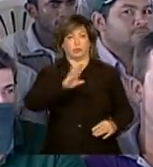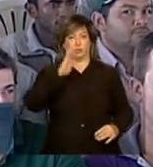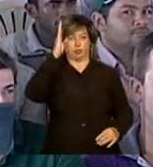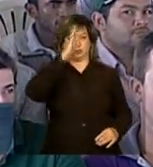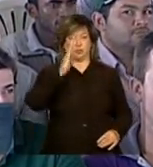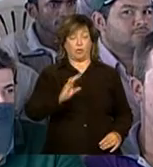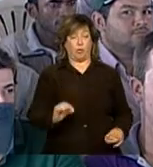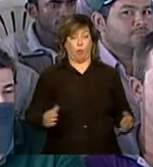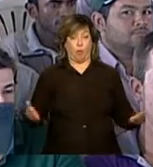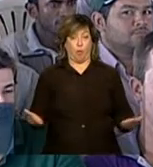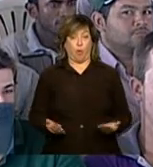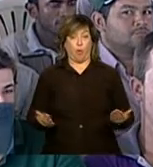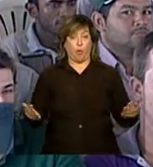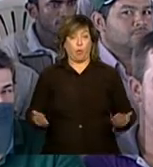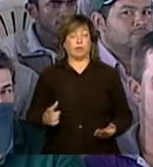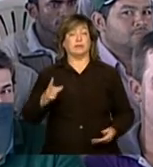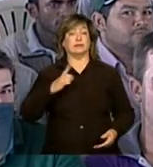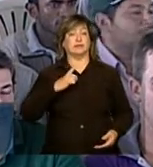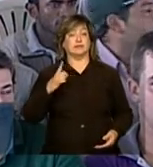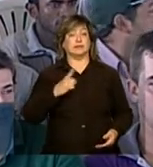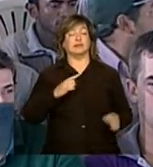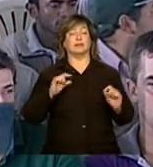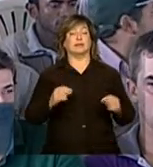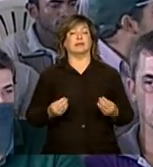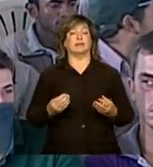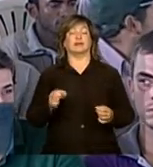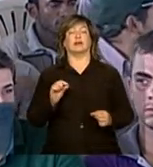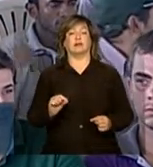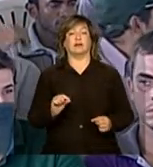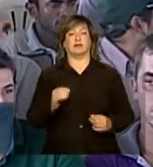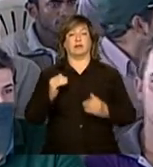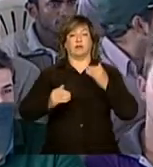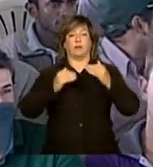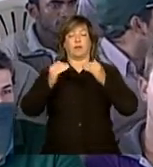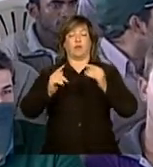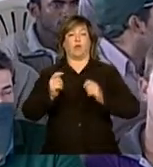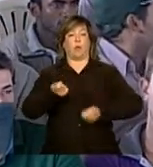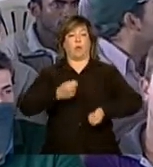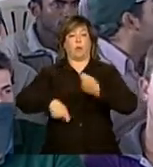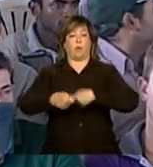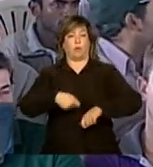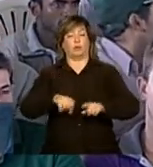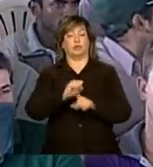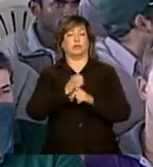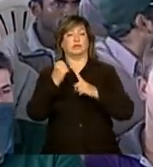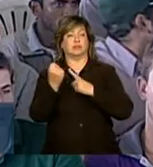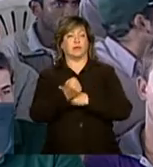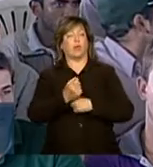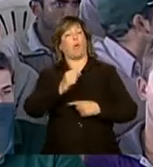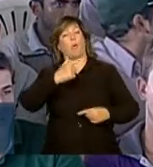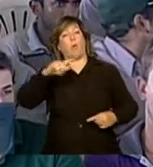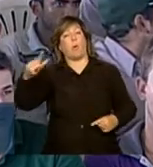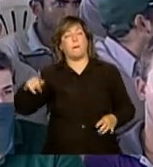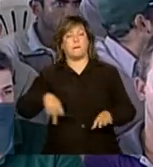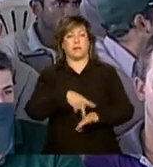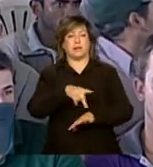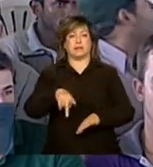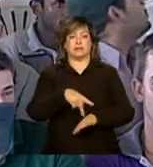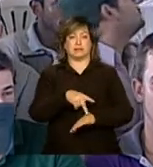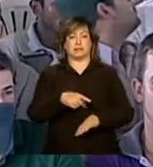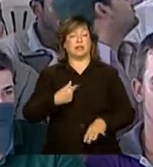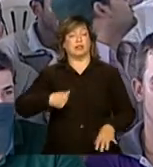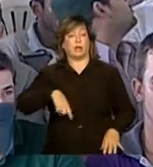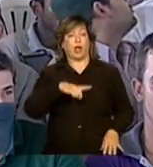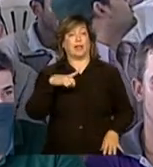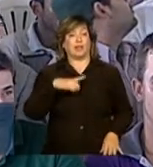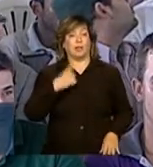e hoje estão sendo levados para o desenvolvimento econômico e social de outros países. Estamos em uma região que